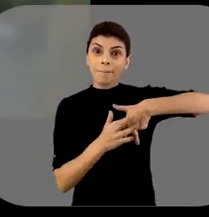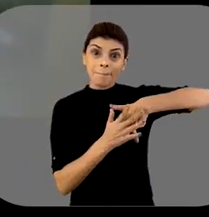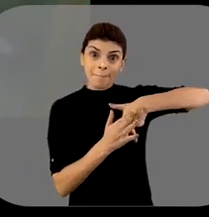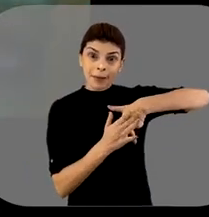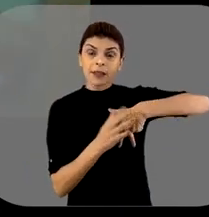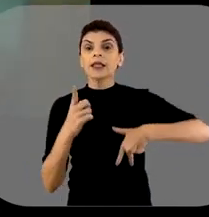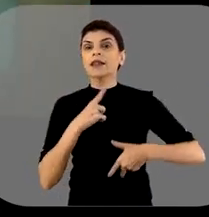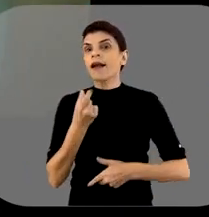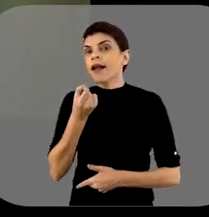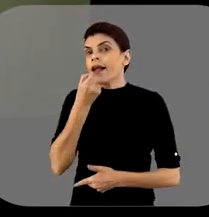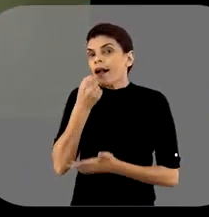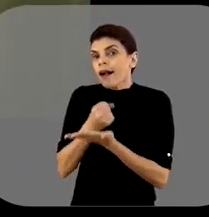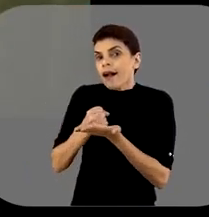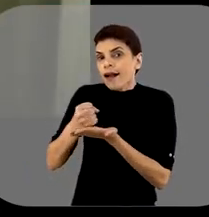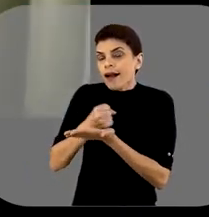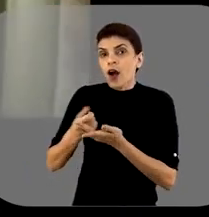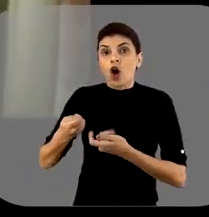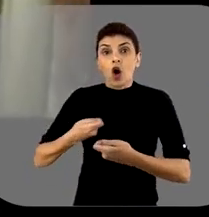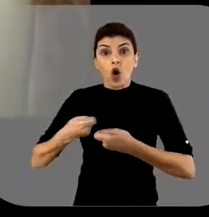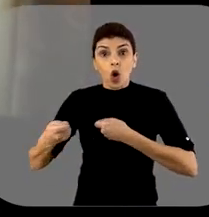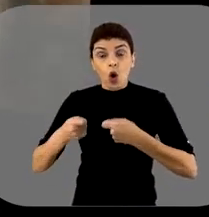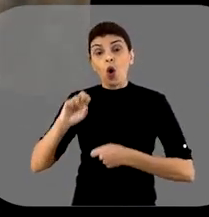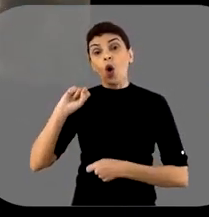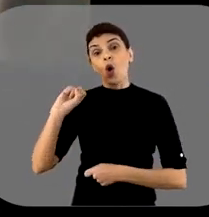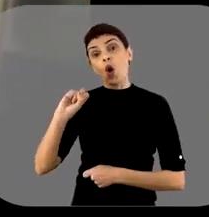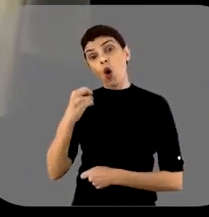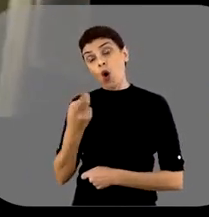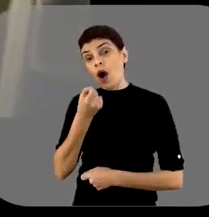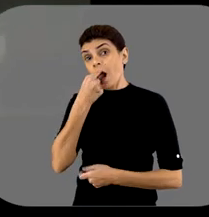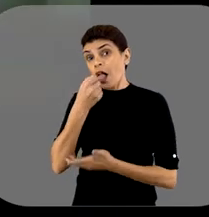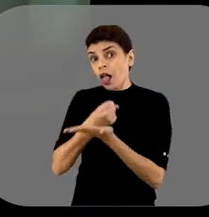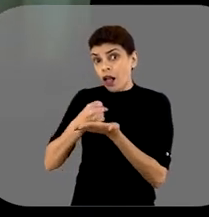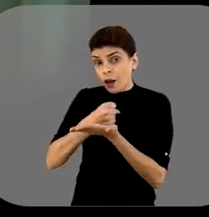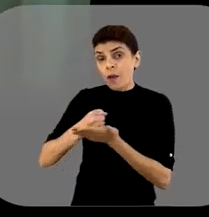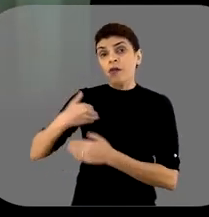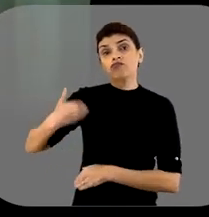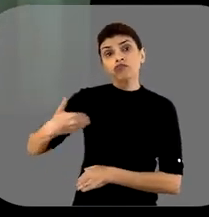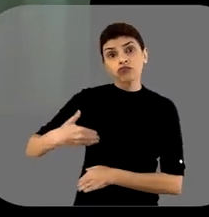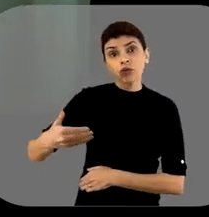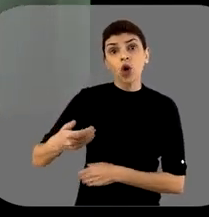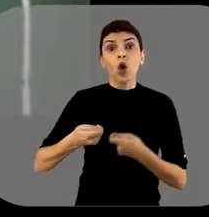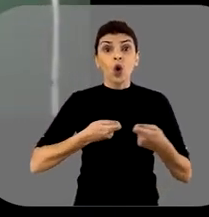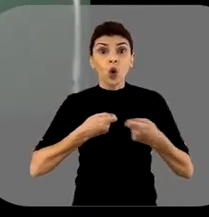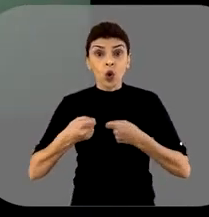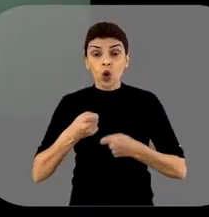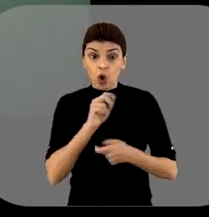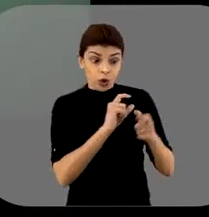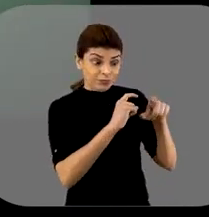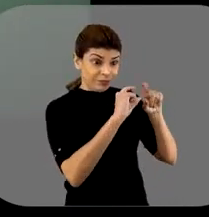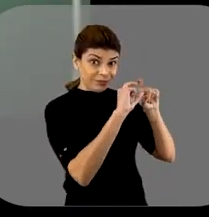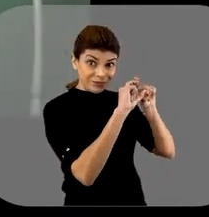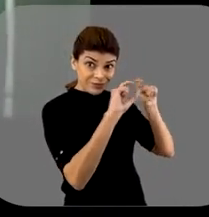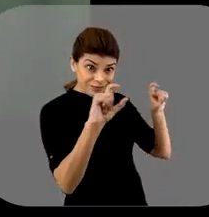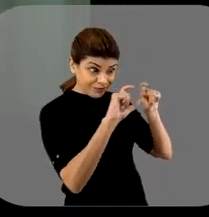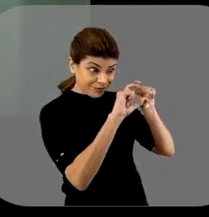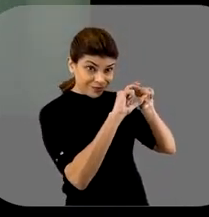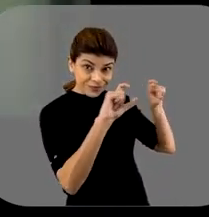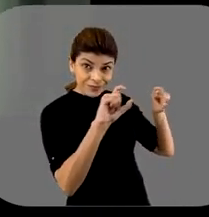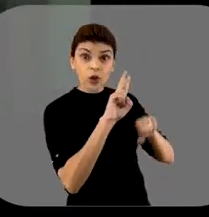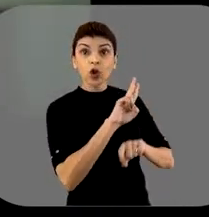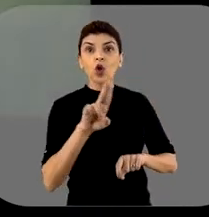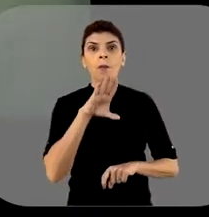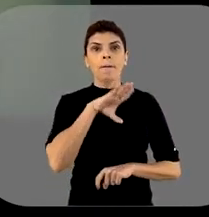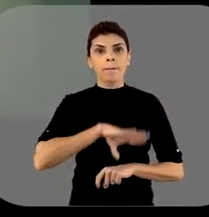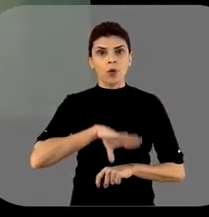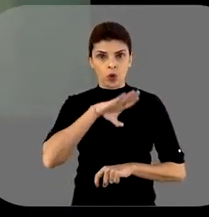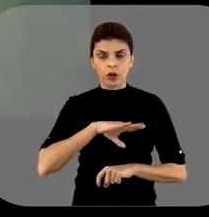que usam medicação controlada ou de uso contínuo. Controle e um nome em português, meu, que eles